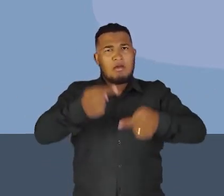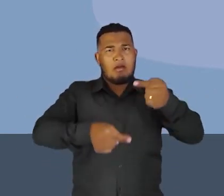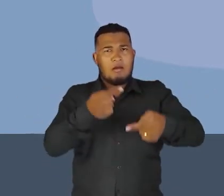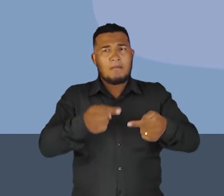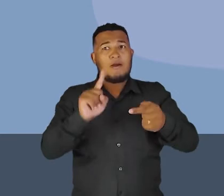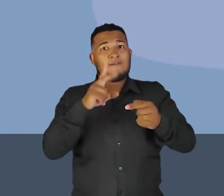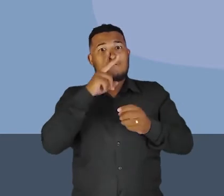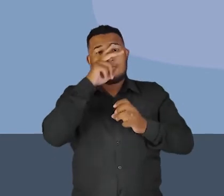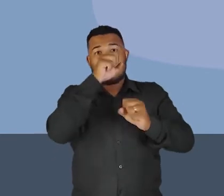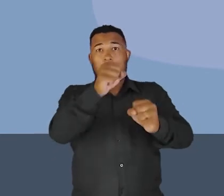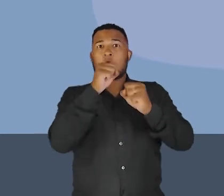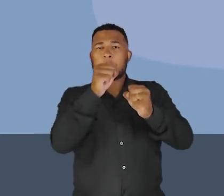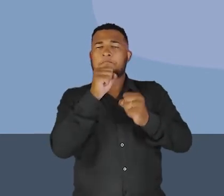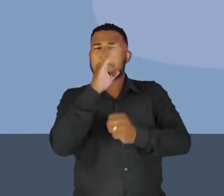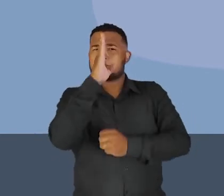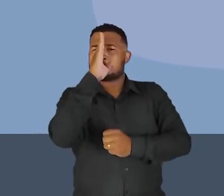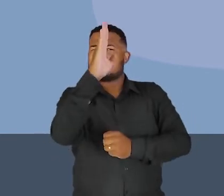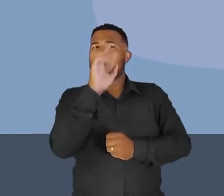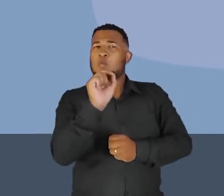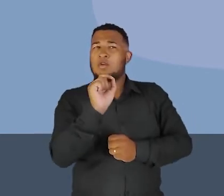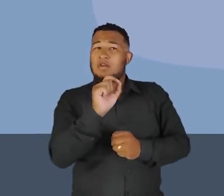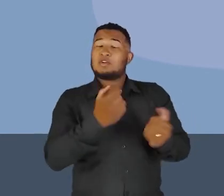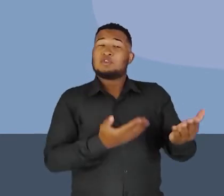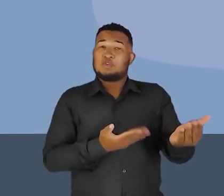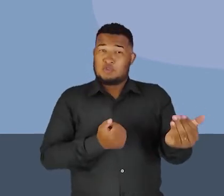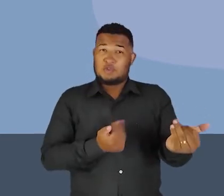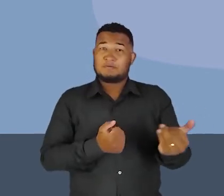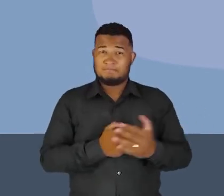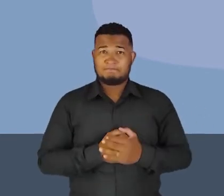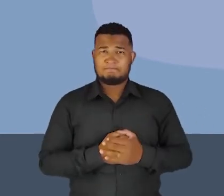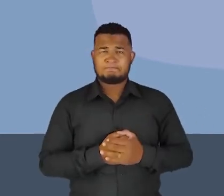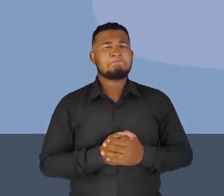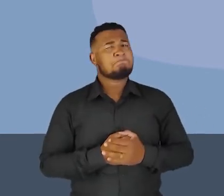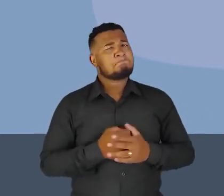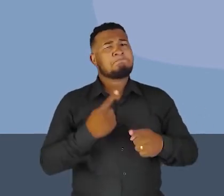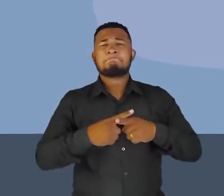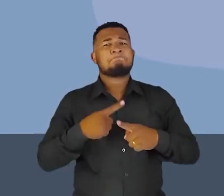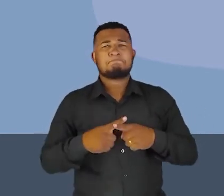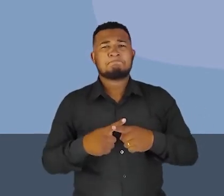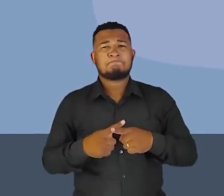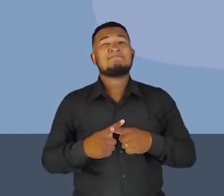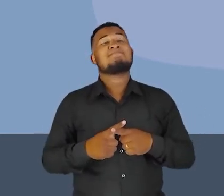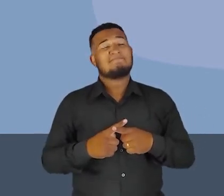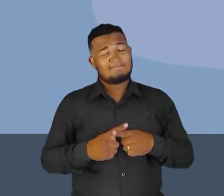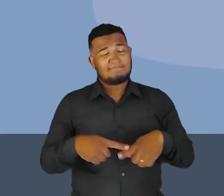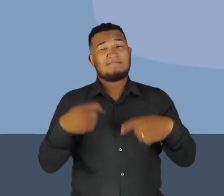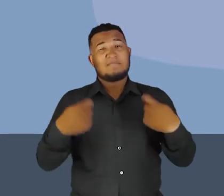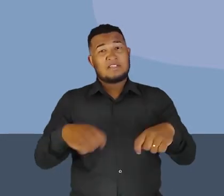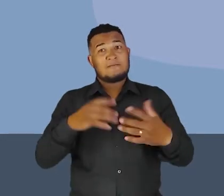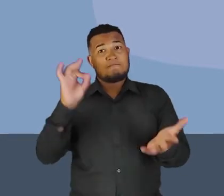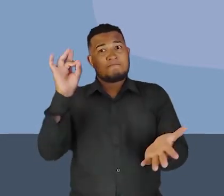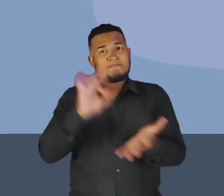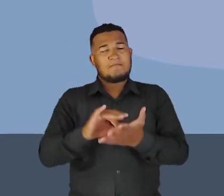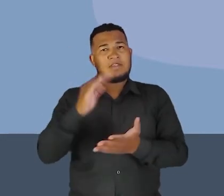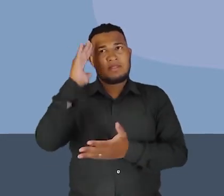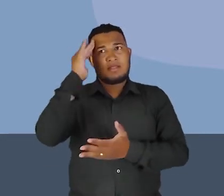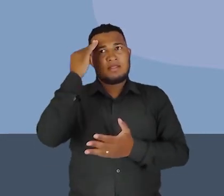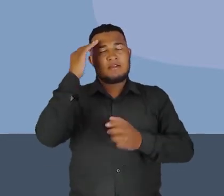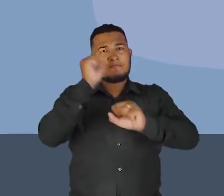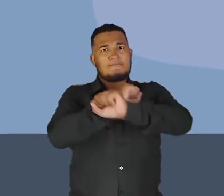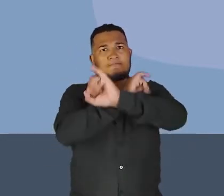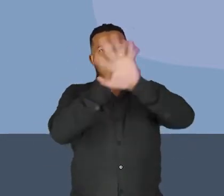muito intensificado, principalmente pelos jovens, tá? Por quê? Né? Porque a gente precisa, de fato, entender que